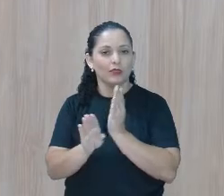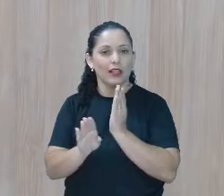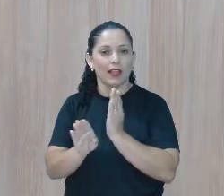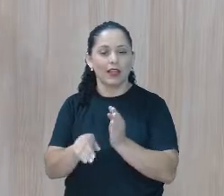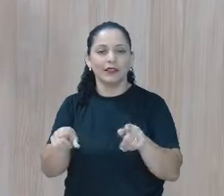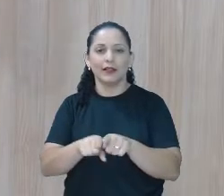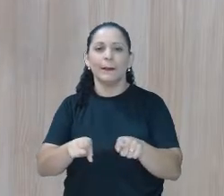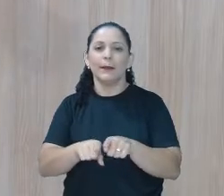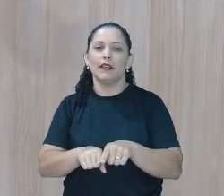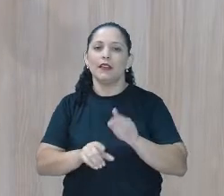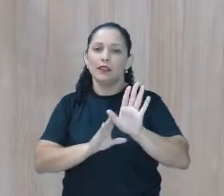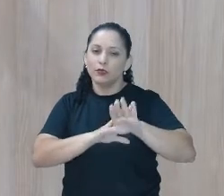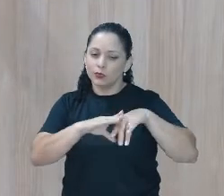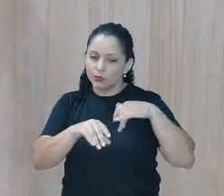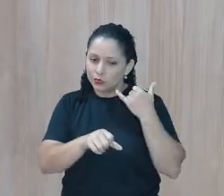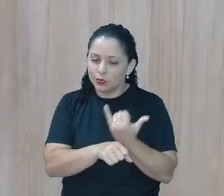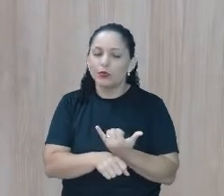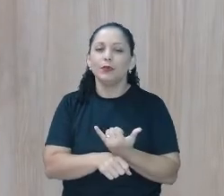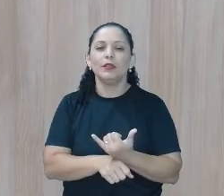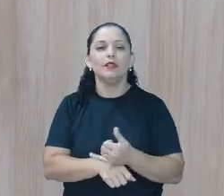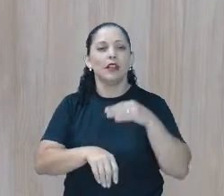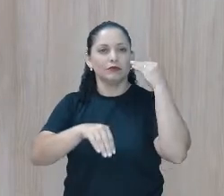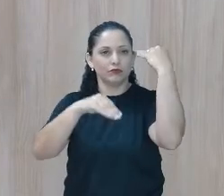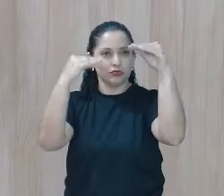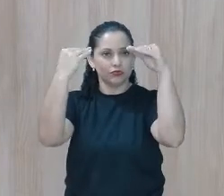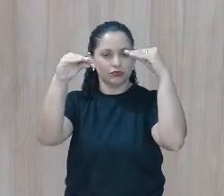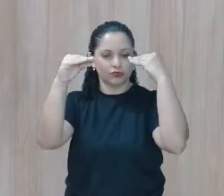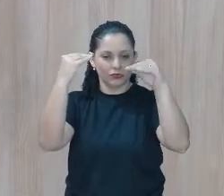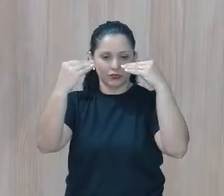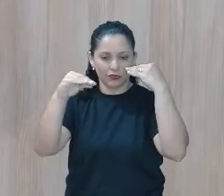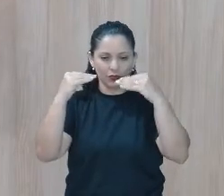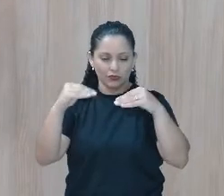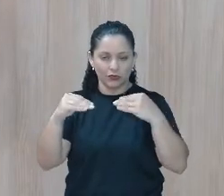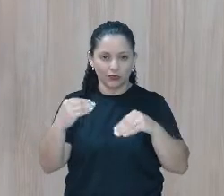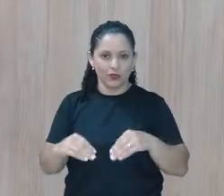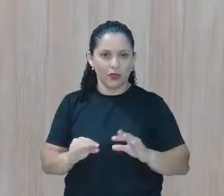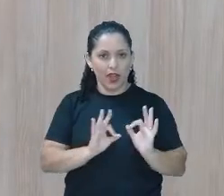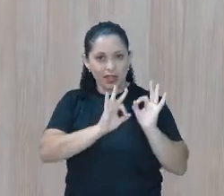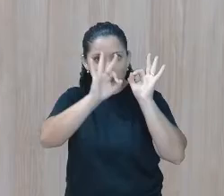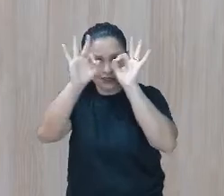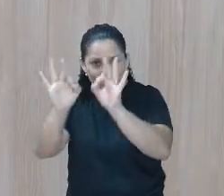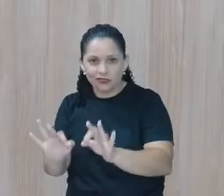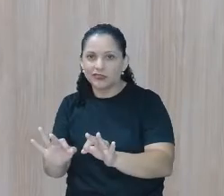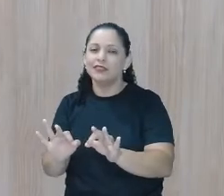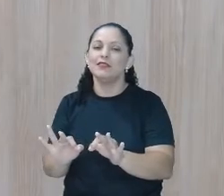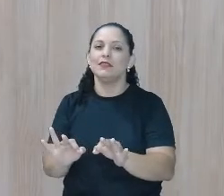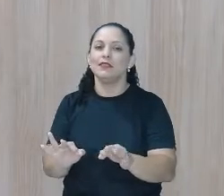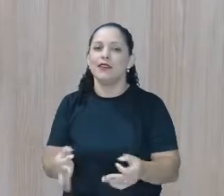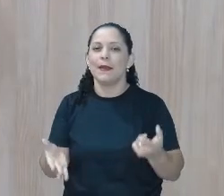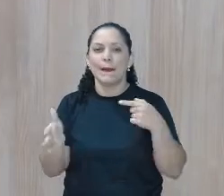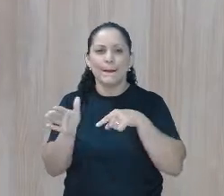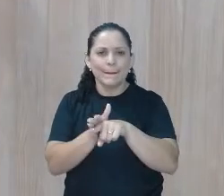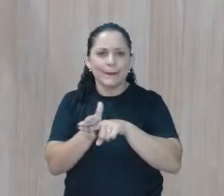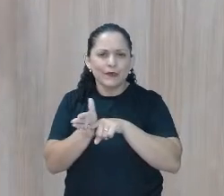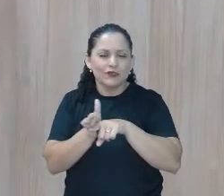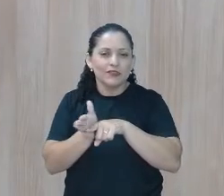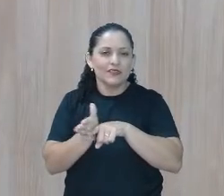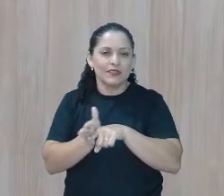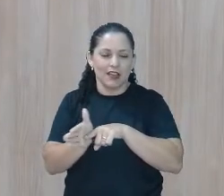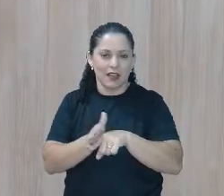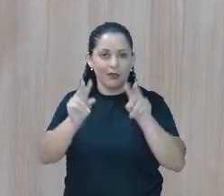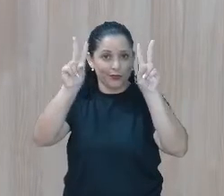na nossa playlist lá do 6º ano. Então, essa playlist lá do 6º ano você pode acessar e verificar que eu estou falando